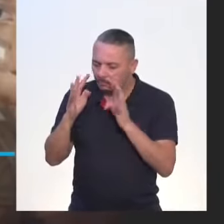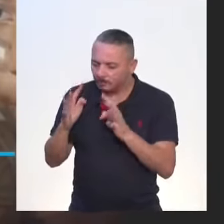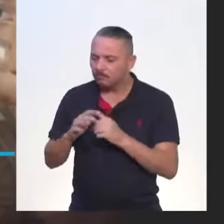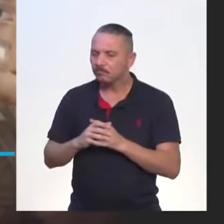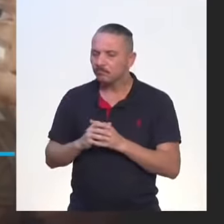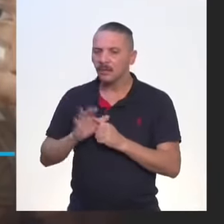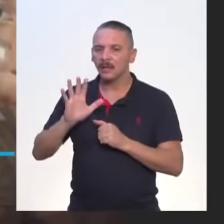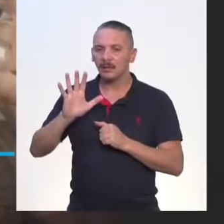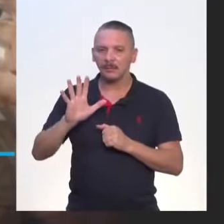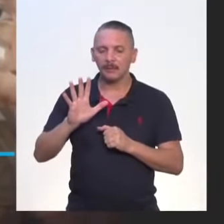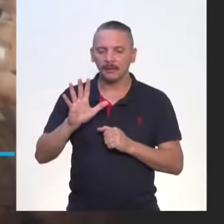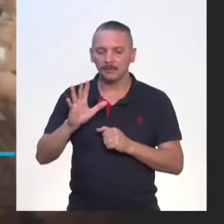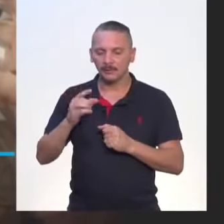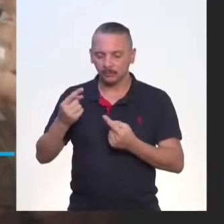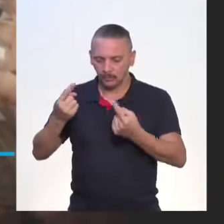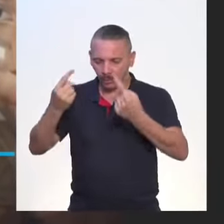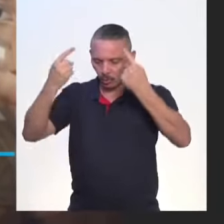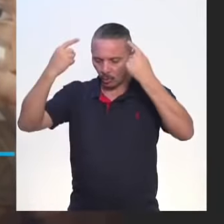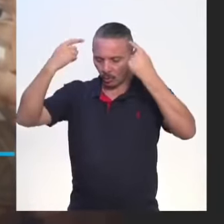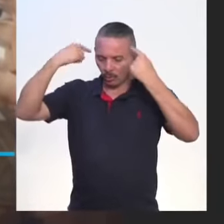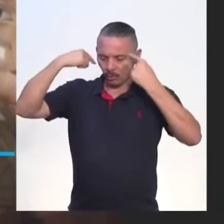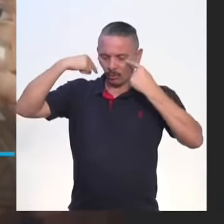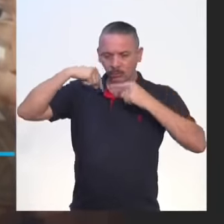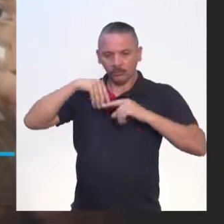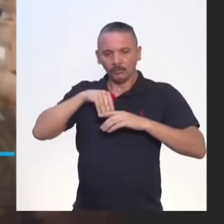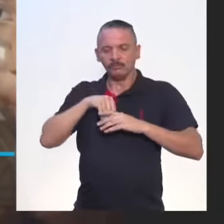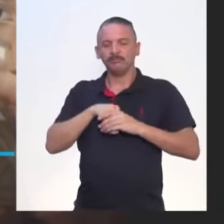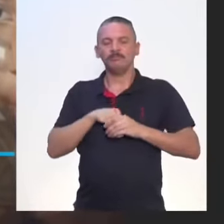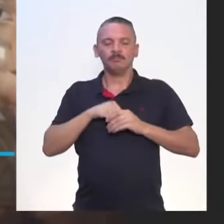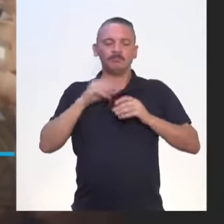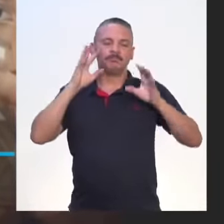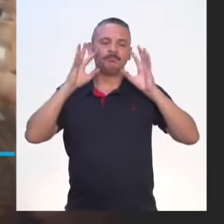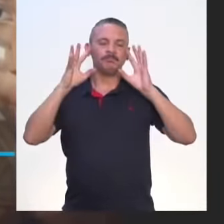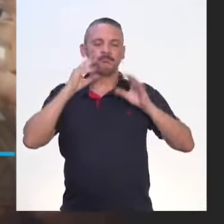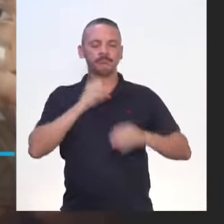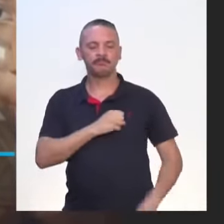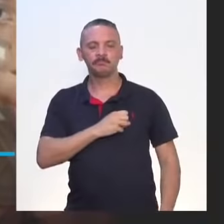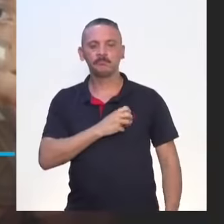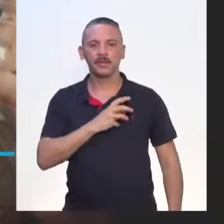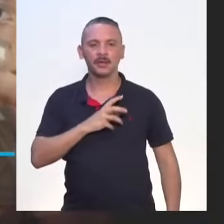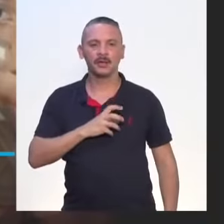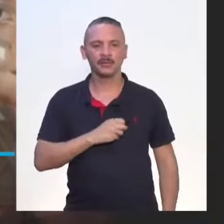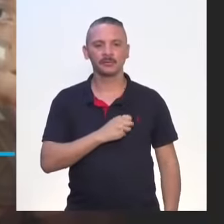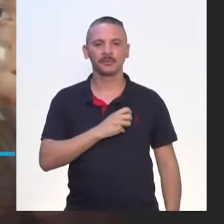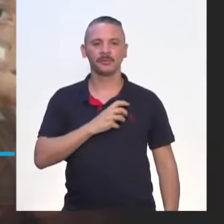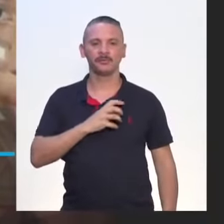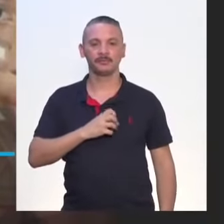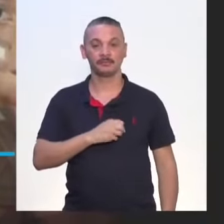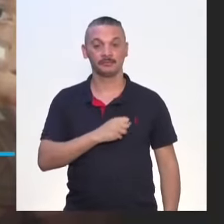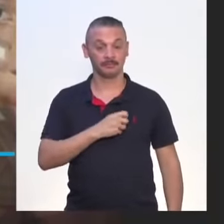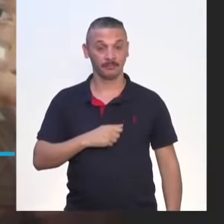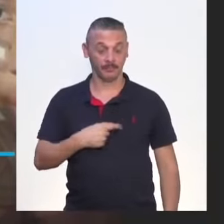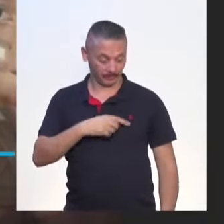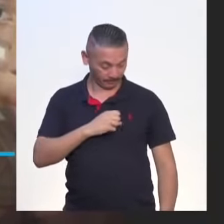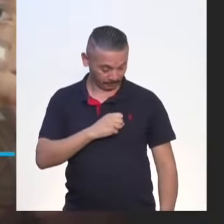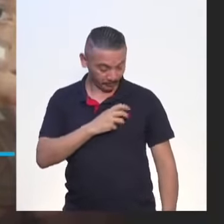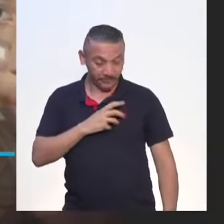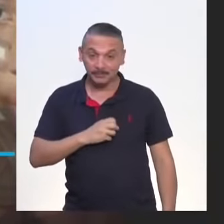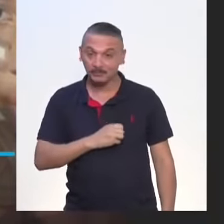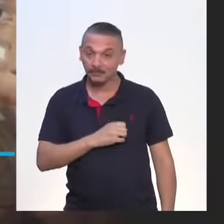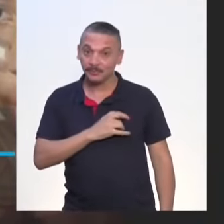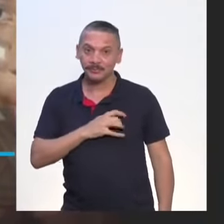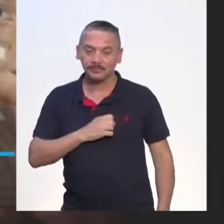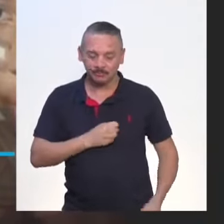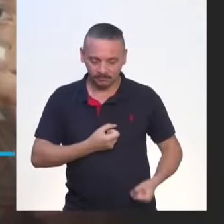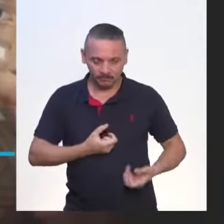mas deixar a história escorregar e vir aqui para o nosso coração. É onde mora a magia. A gente só vai compreender